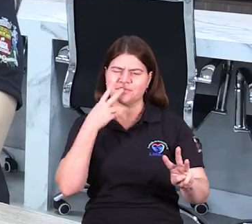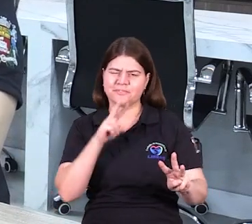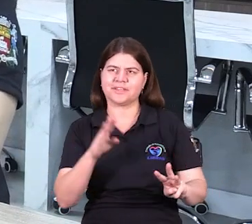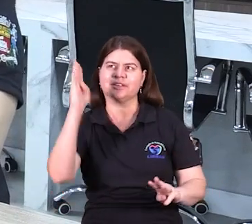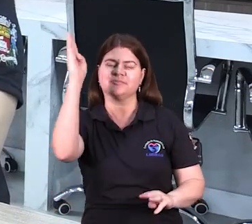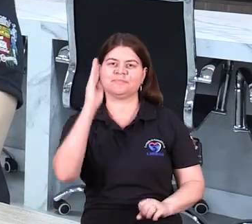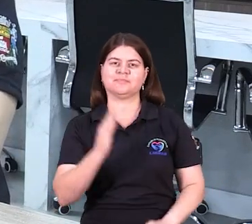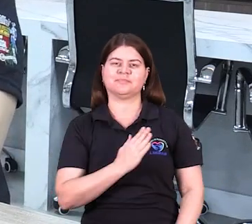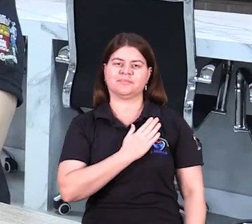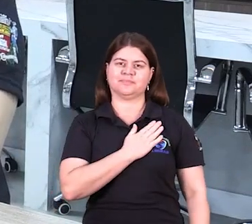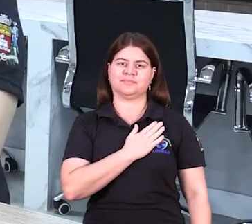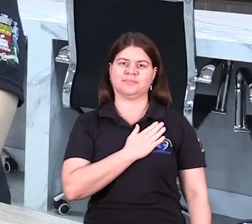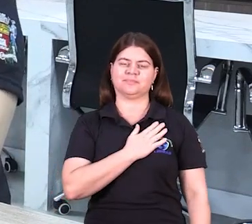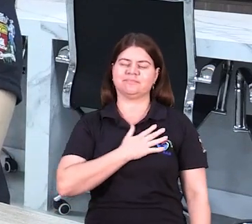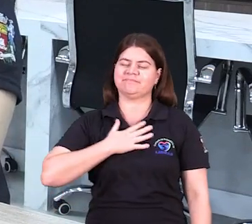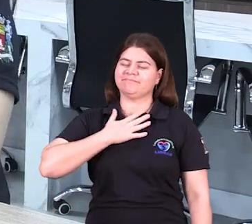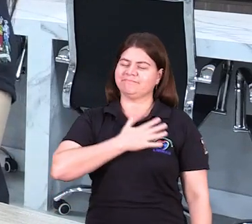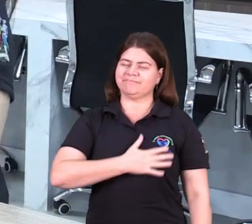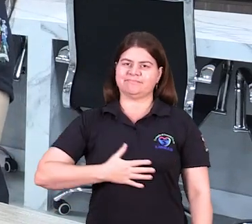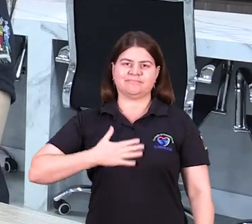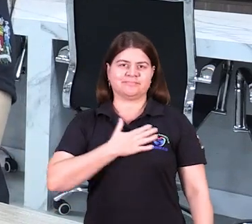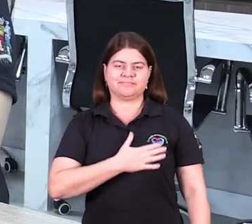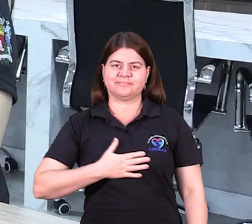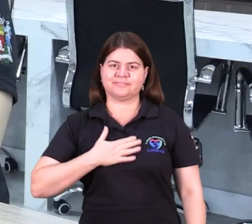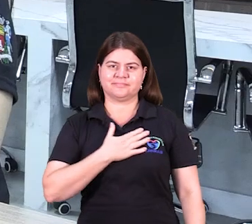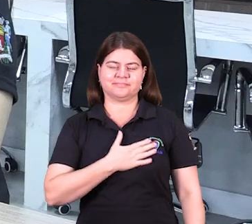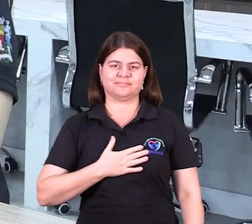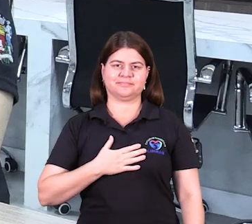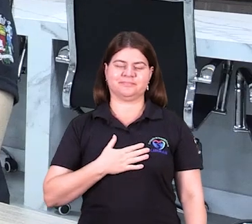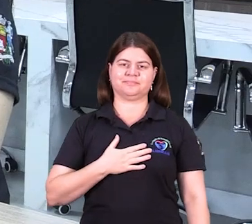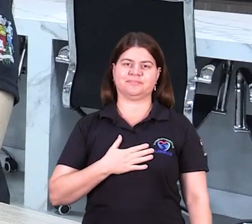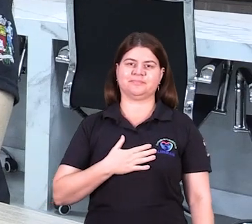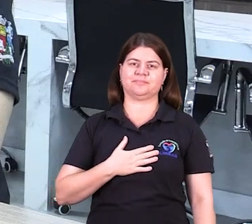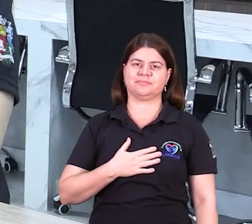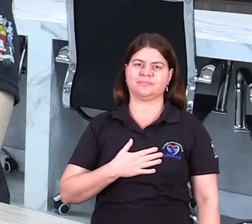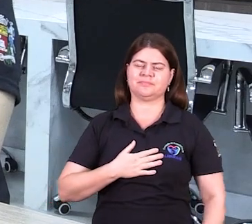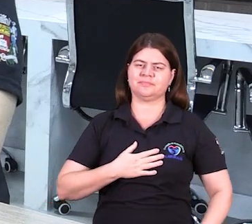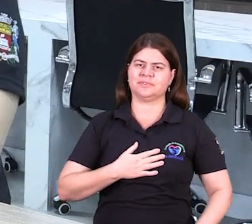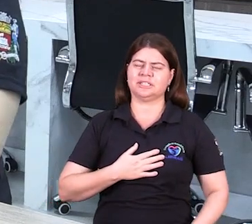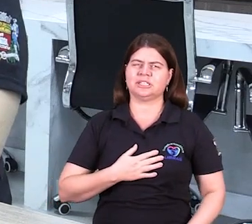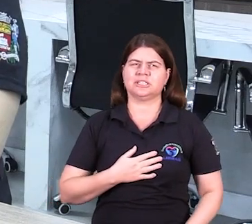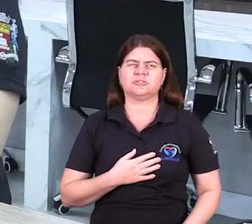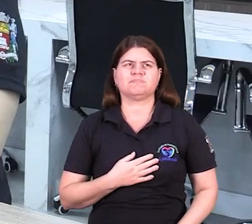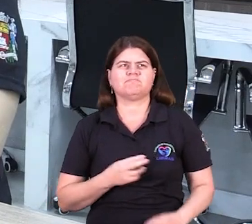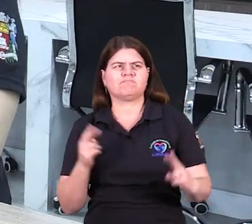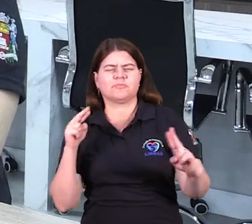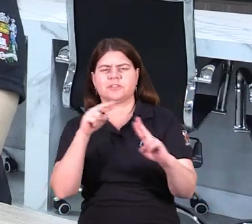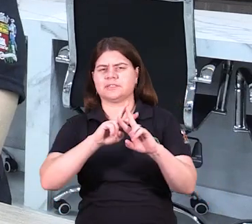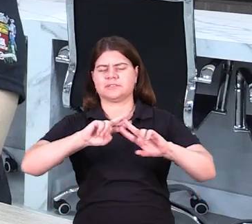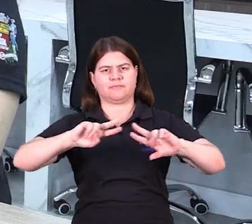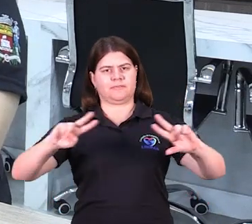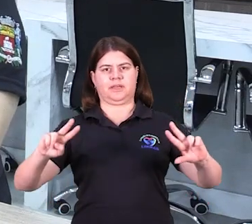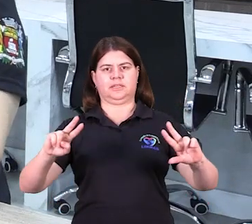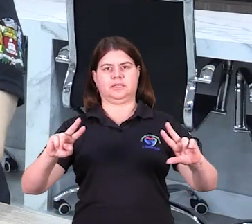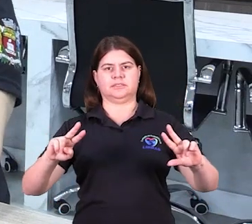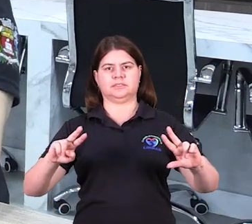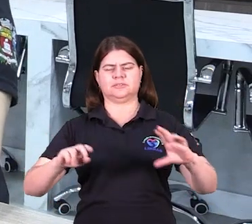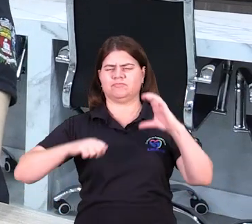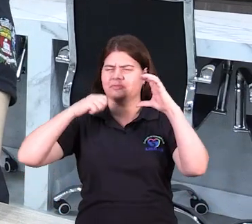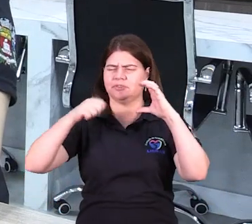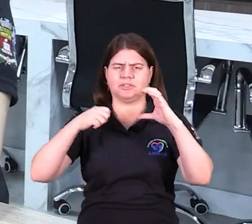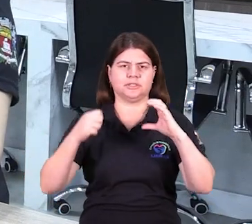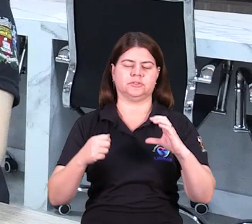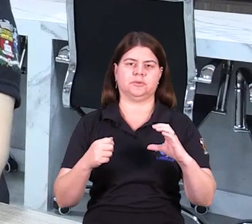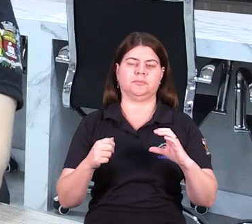página o hino, como ficou. Ficamos todos muito satisfeitos. Tivemos vários hinos que a gente viu, que a